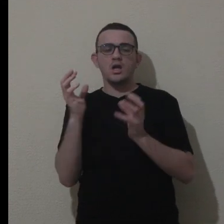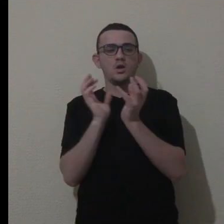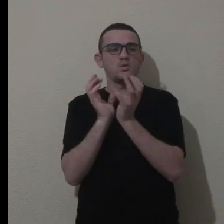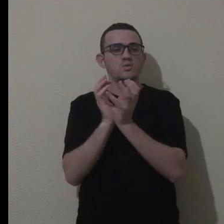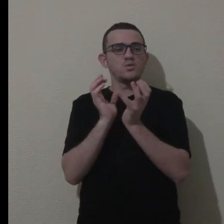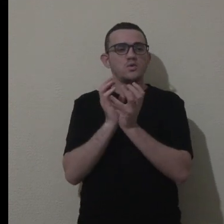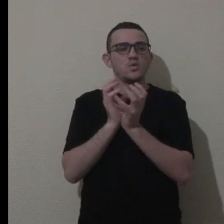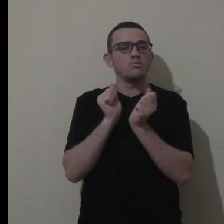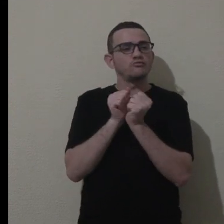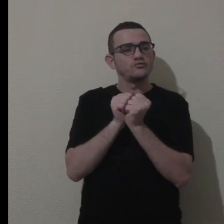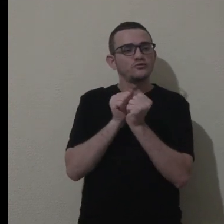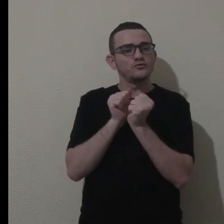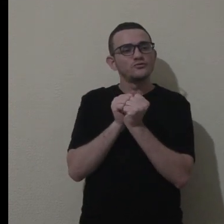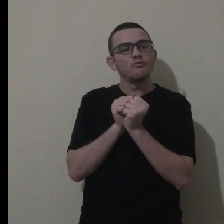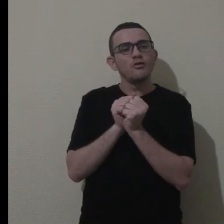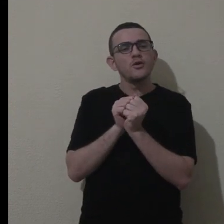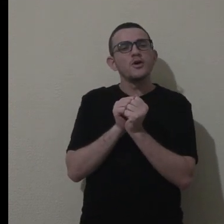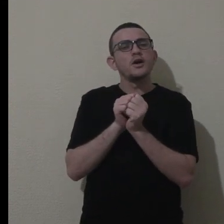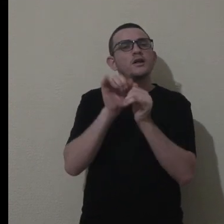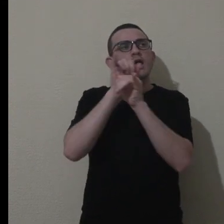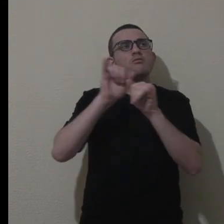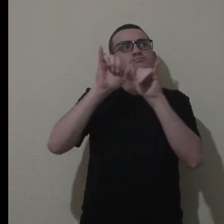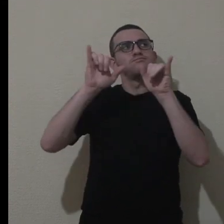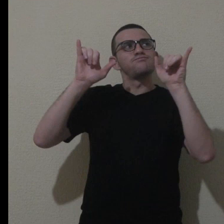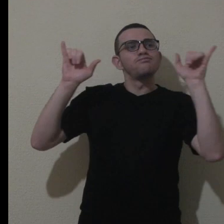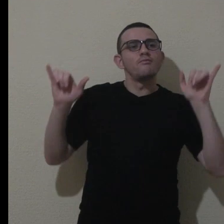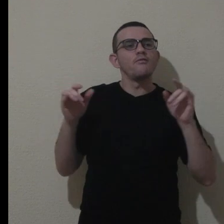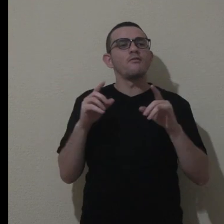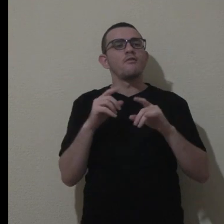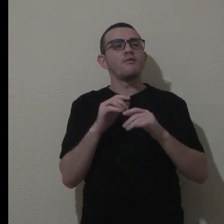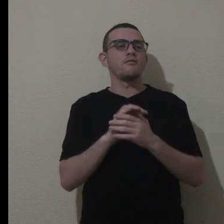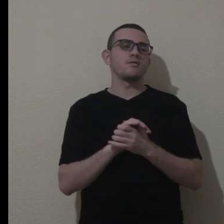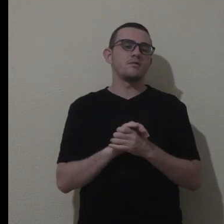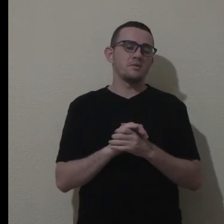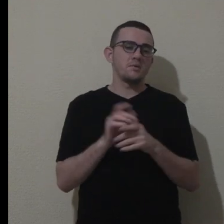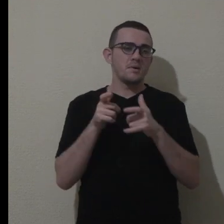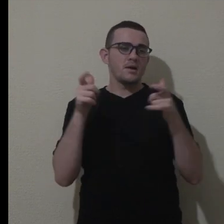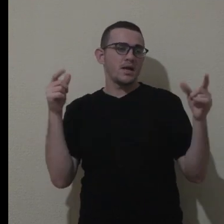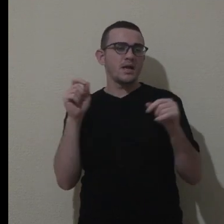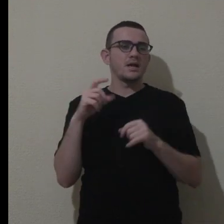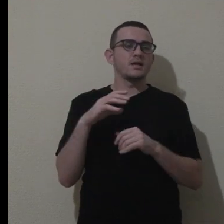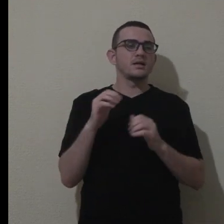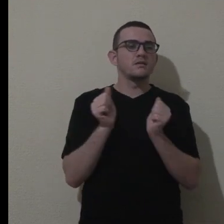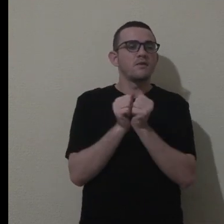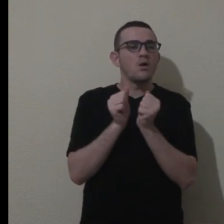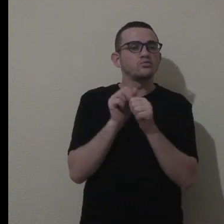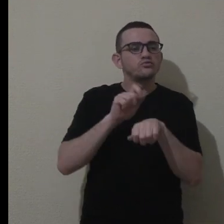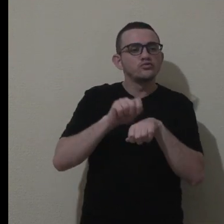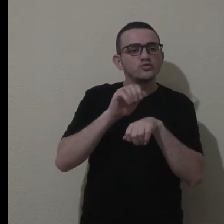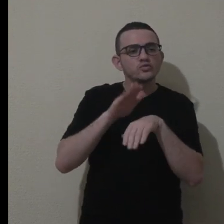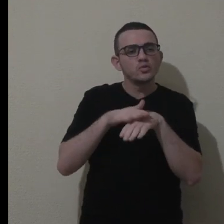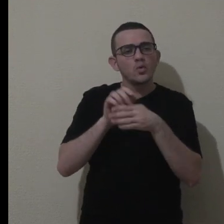nosso grupo participou, teve uma repercussão muito grande, né? Foi o Cano e o Eduardo que tiveram à